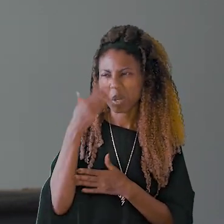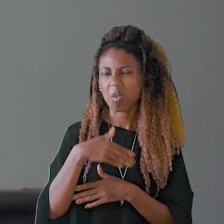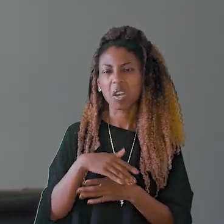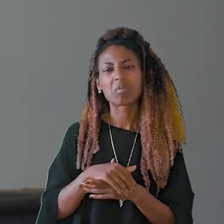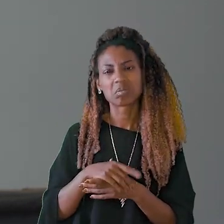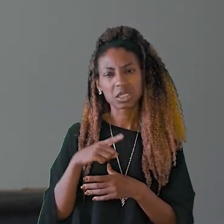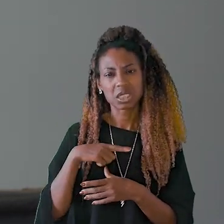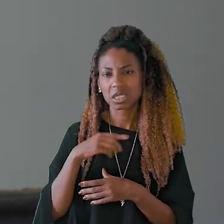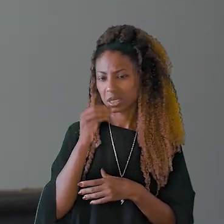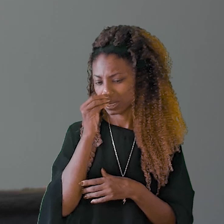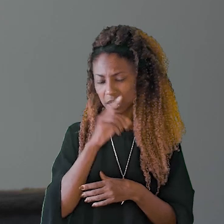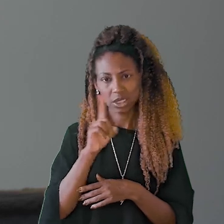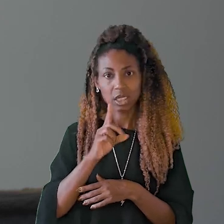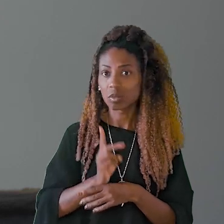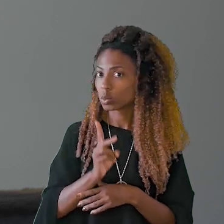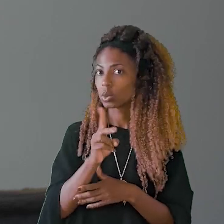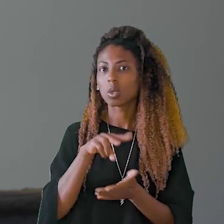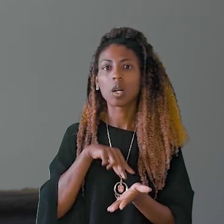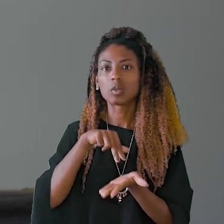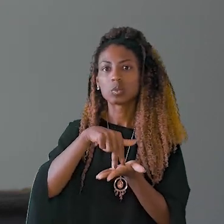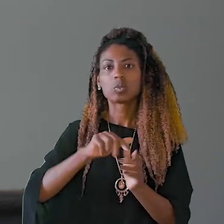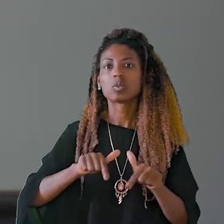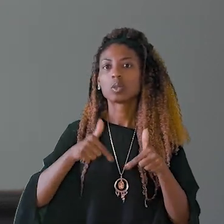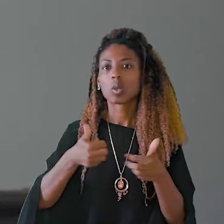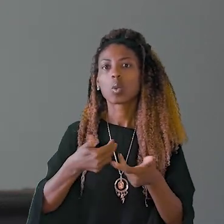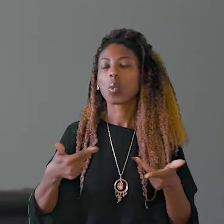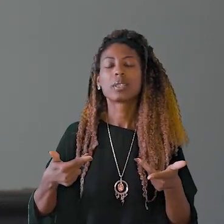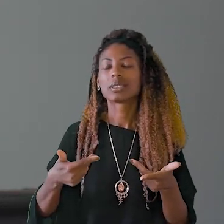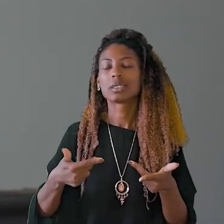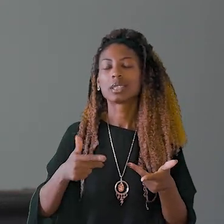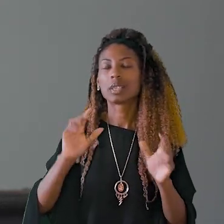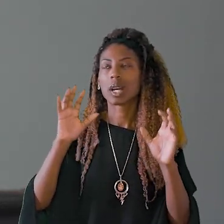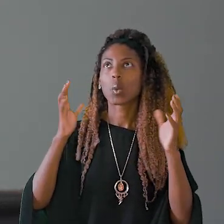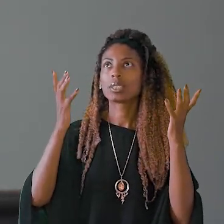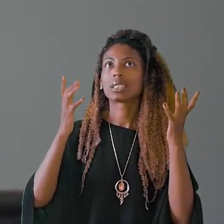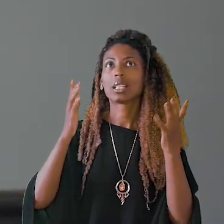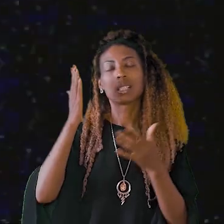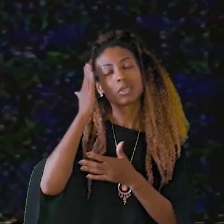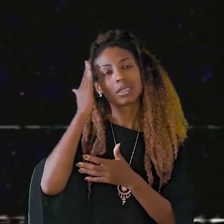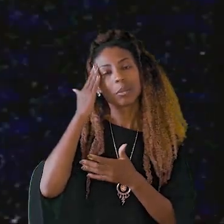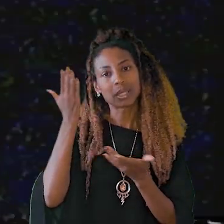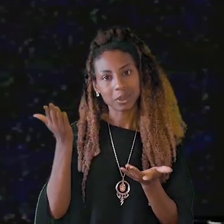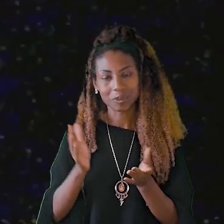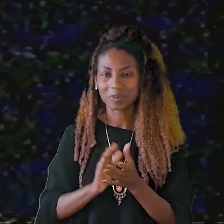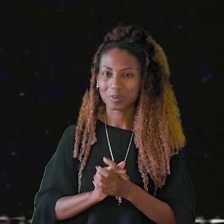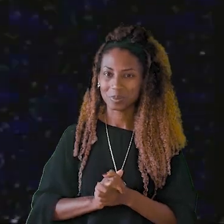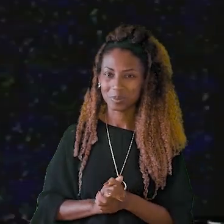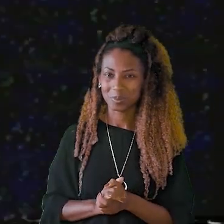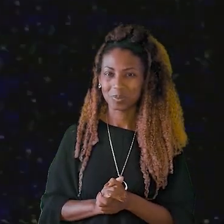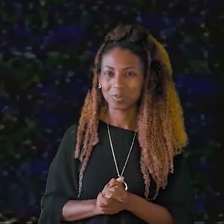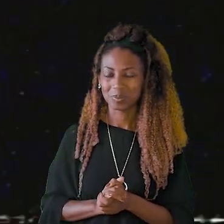Que era pra continuar mesmo, porque coisas grandiosas estavam por vir, eu não sabia nem imaginar.